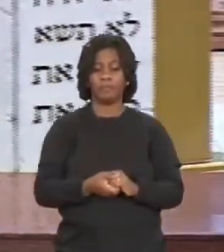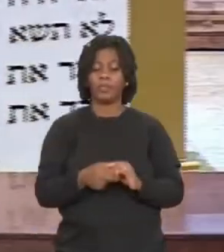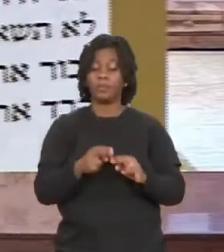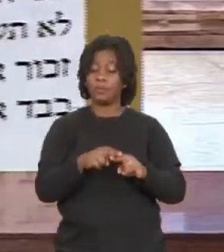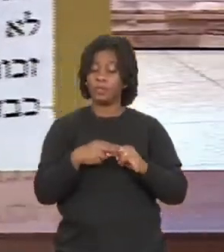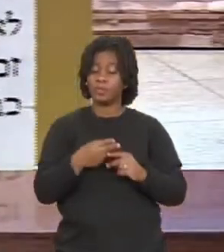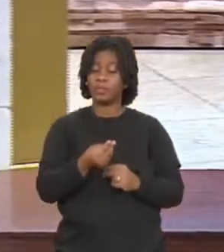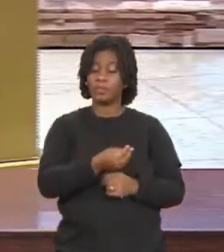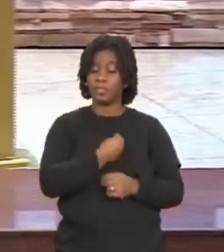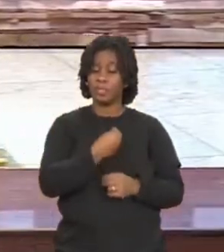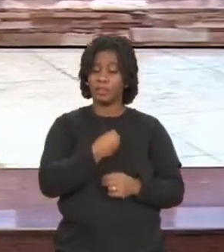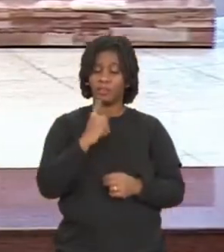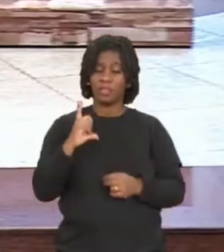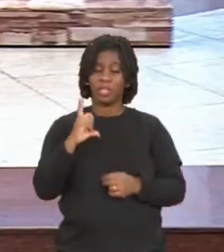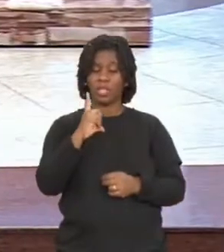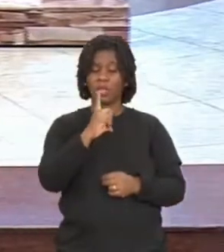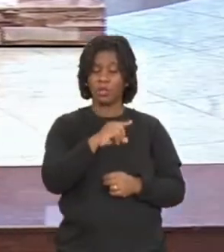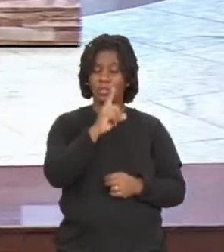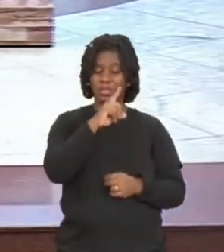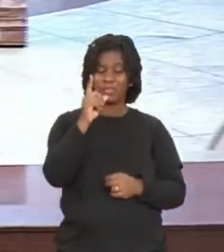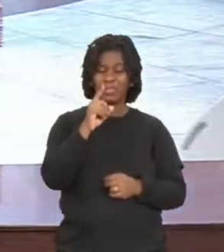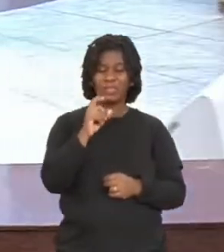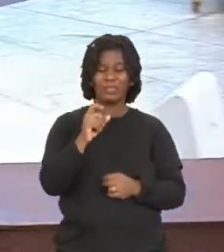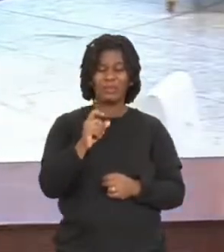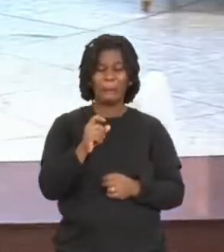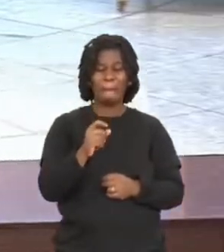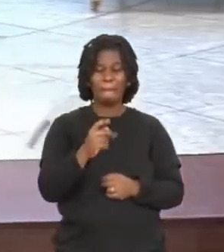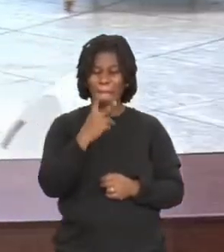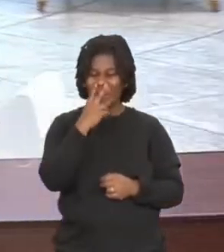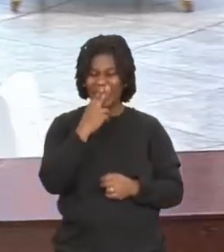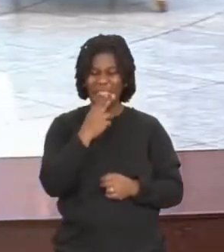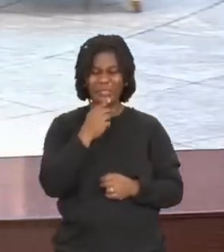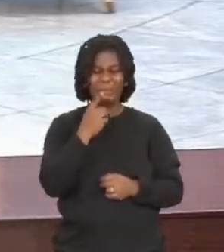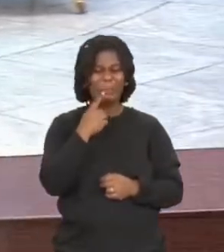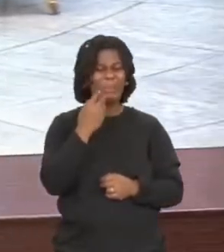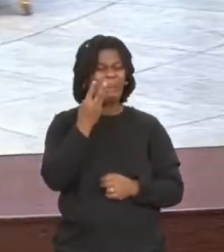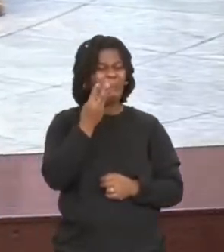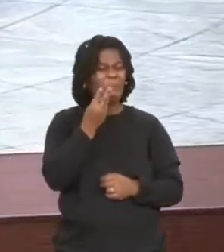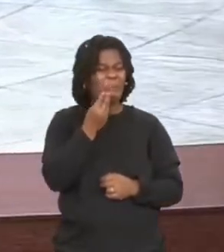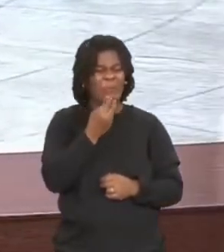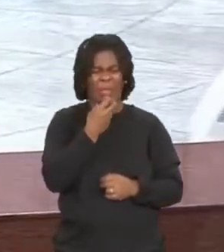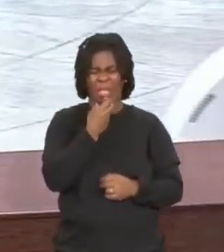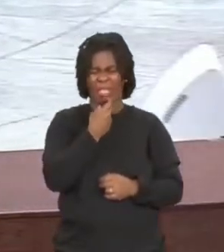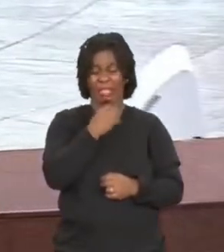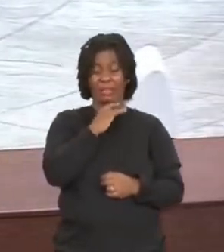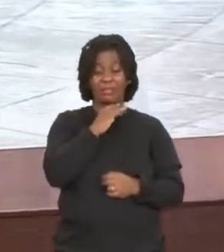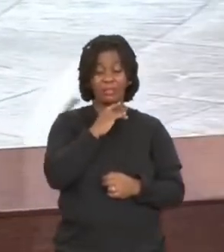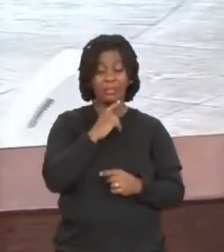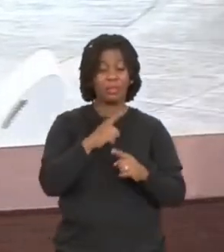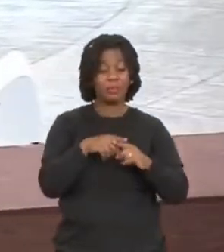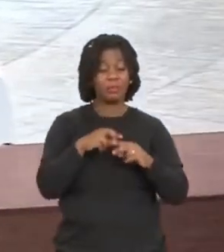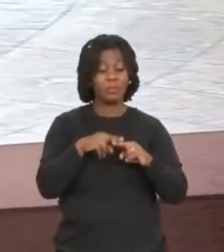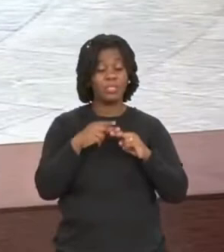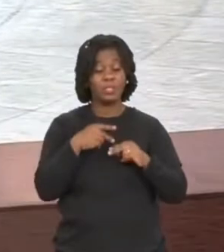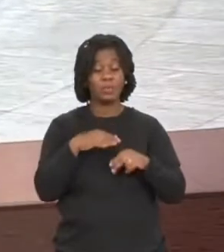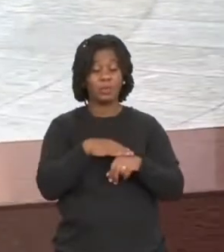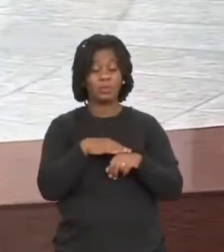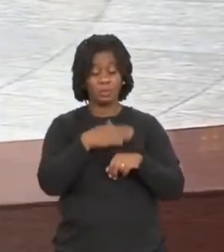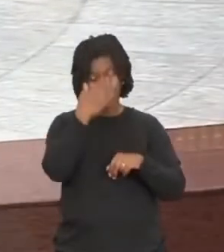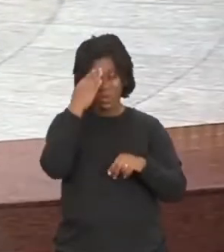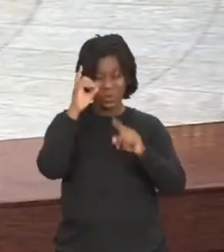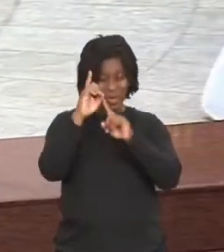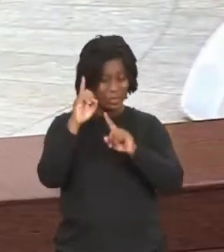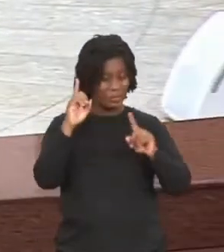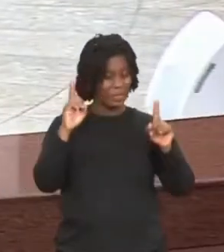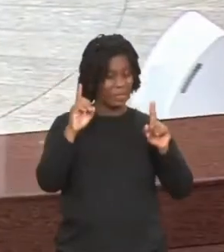vida sem Deus é amarga. Por isso que quando eu converso com as pessoas afastadas, elas só me contam sofrimentos e dores.